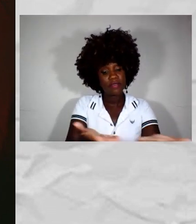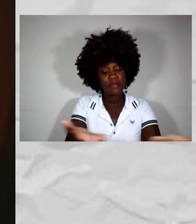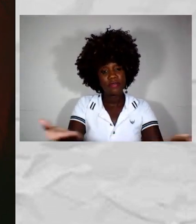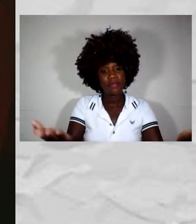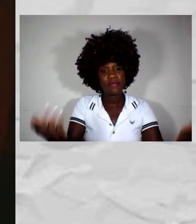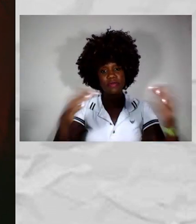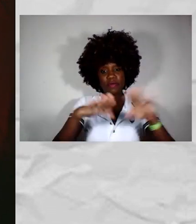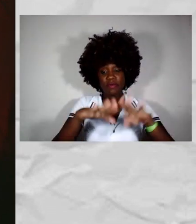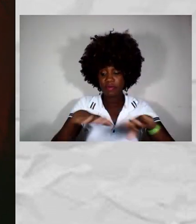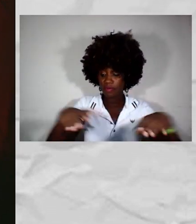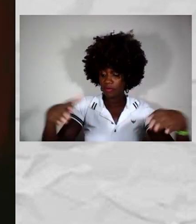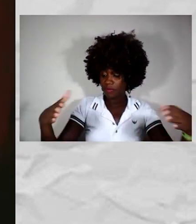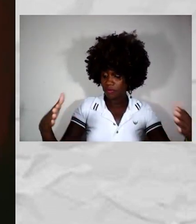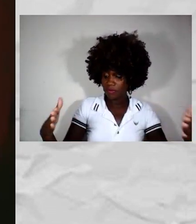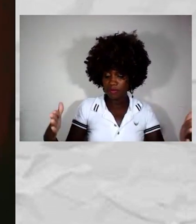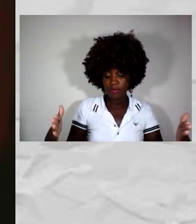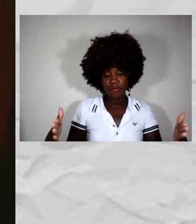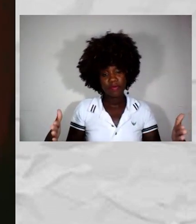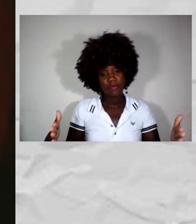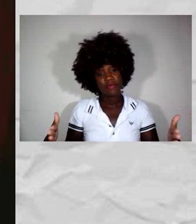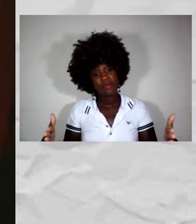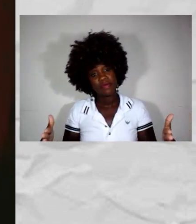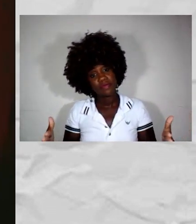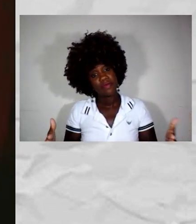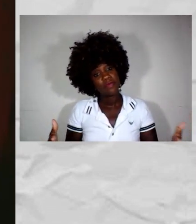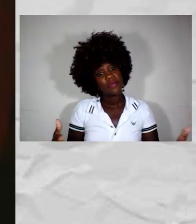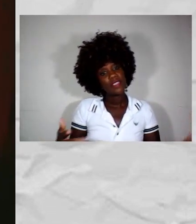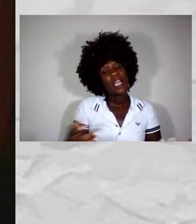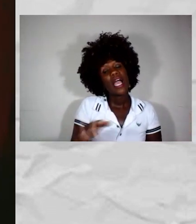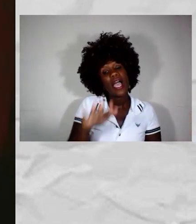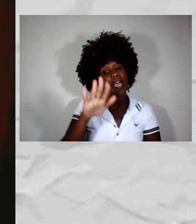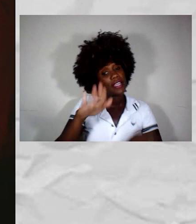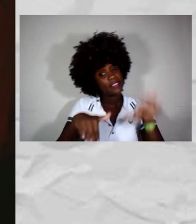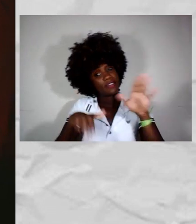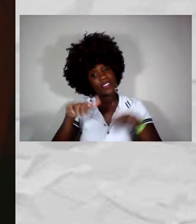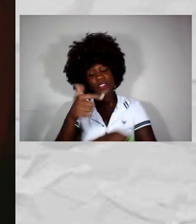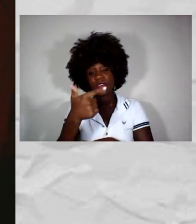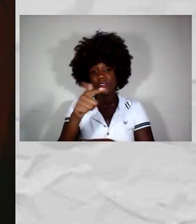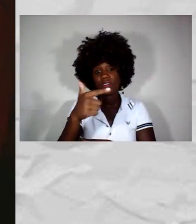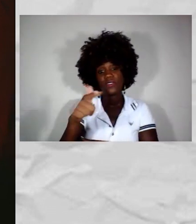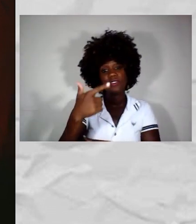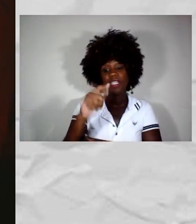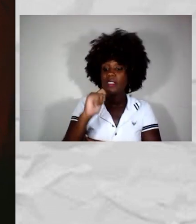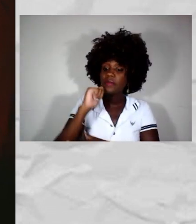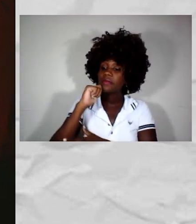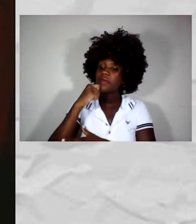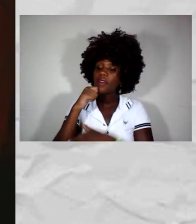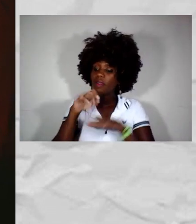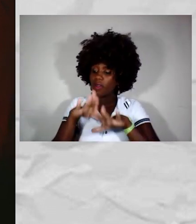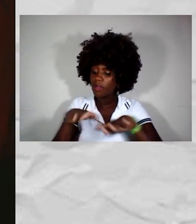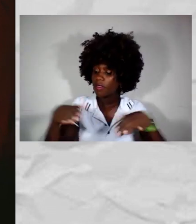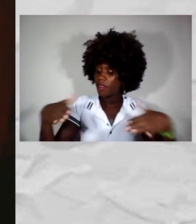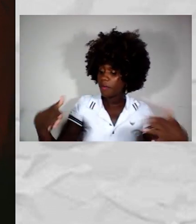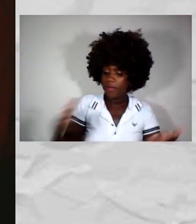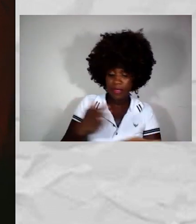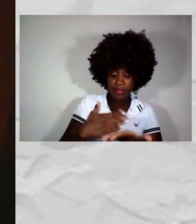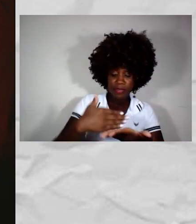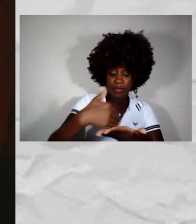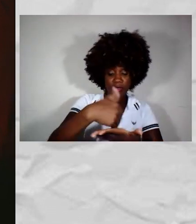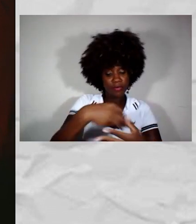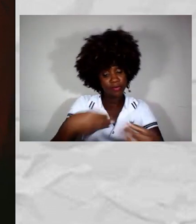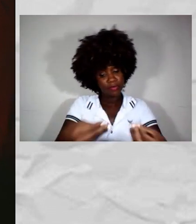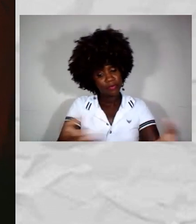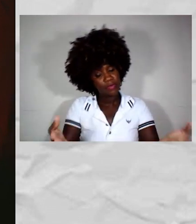às vezes não. Às vezes se bota à mesa, às